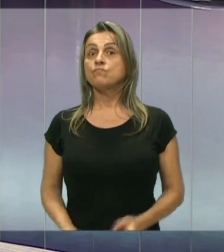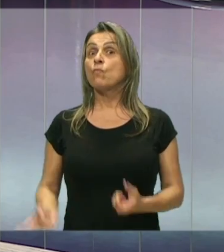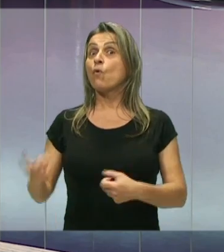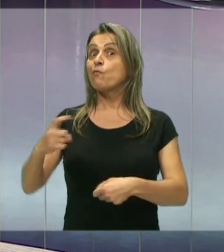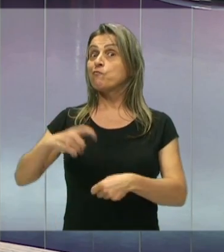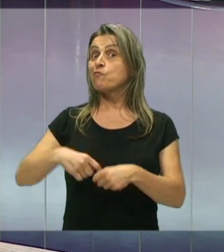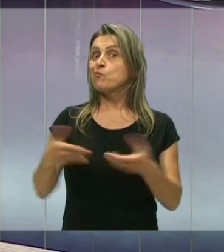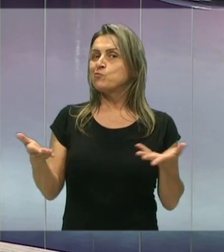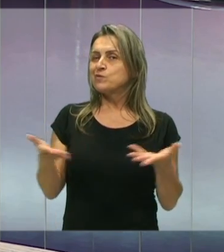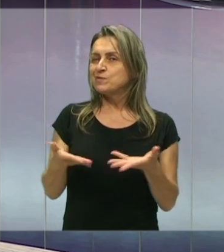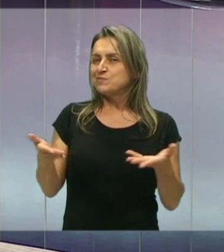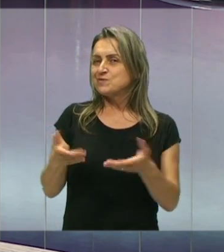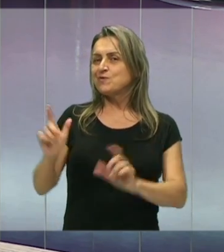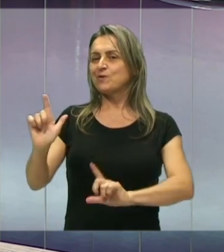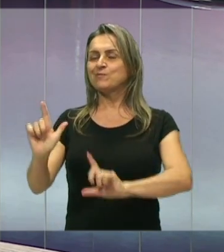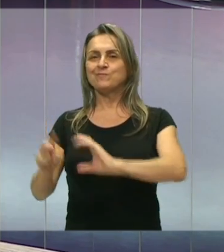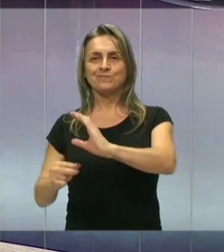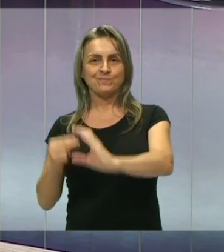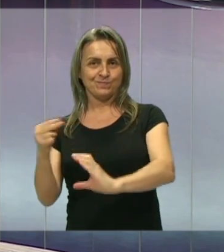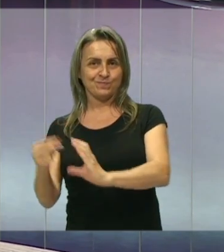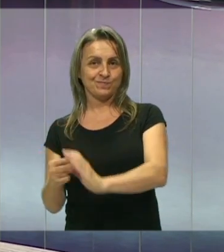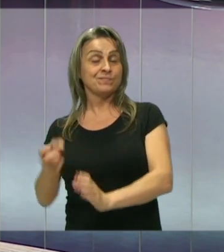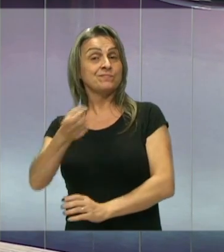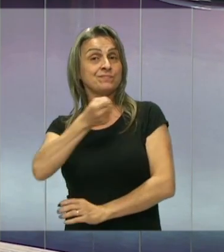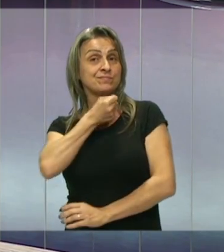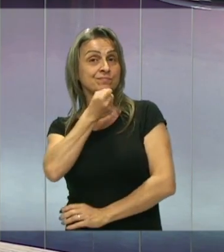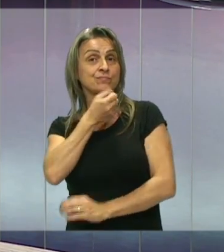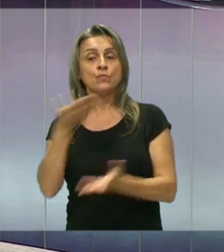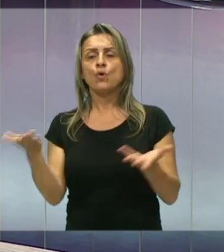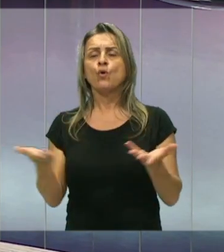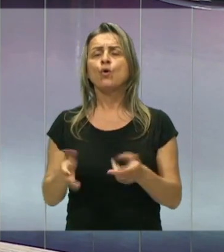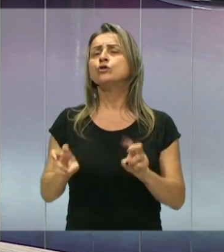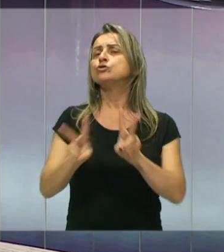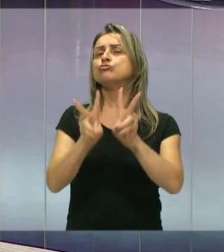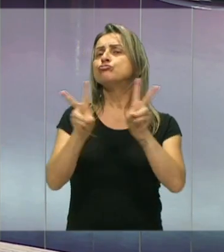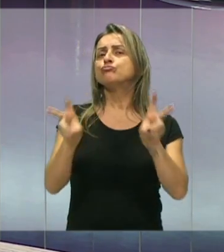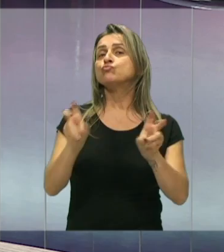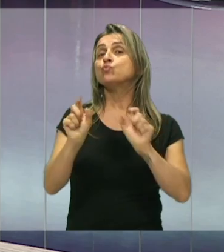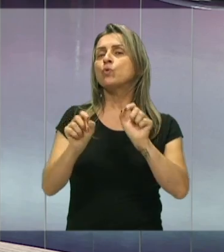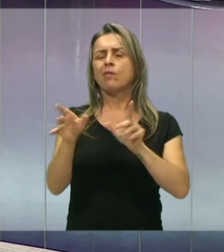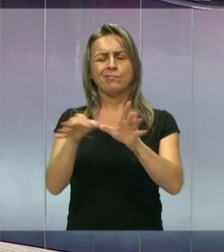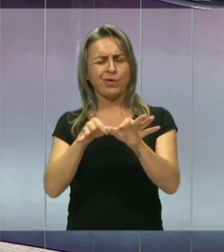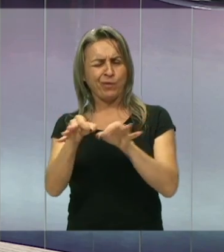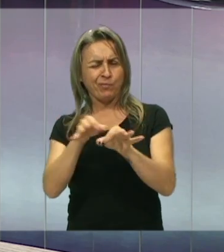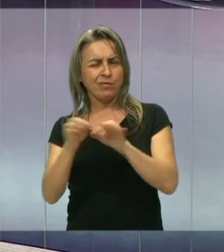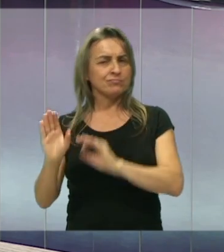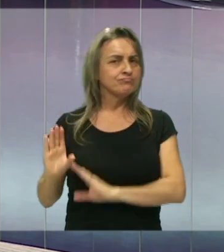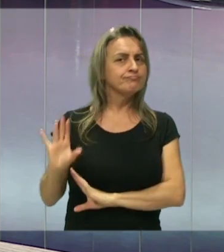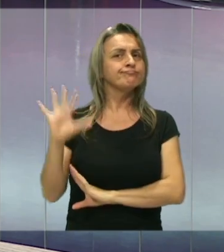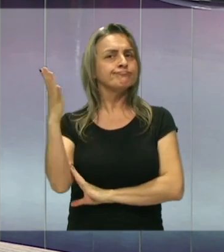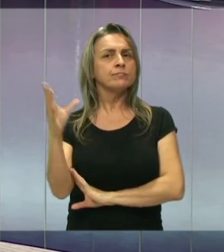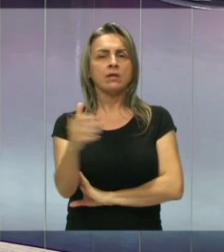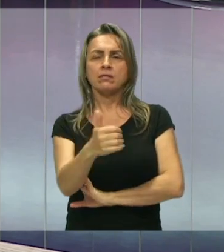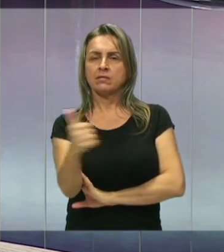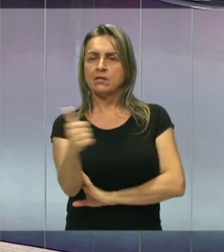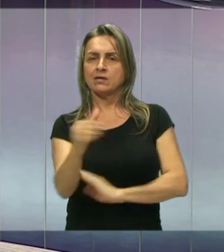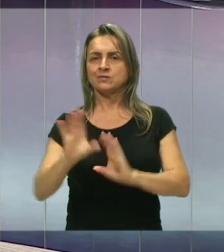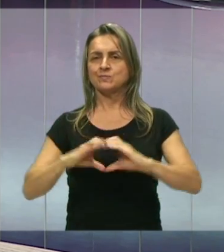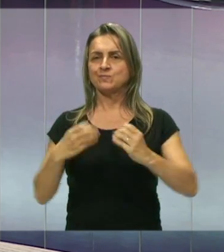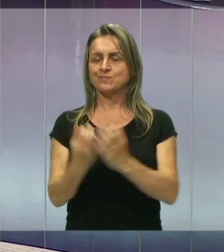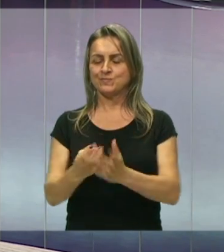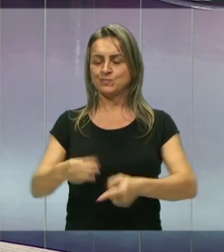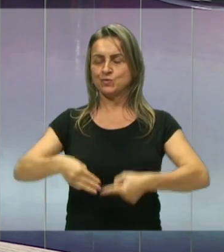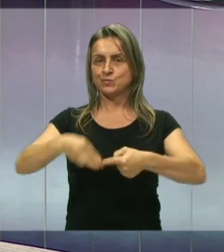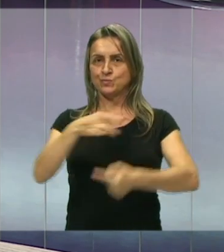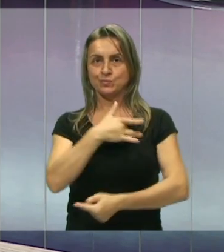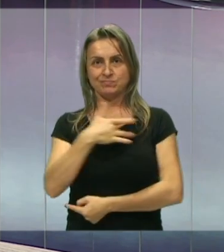Voltamos aqui no Câmara Aberta, que hoje fala sobre a realização, né, os preparativos para a realização da 11ª Conferência